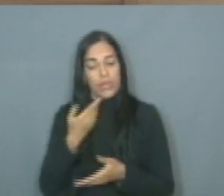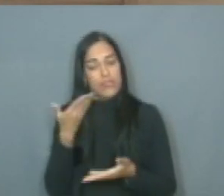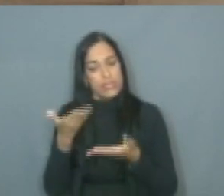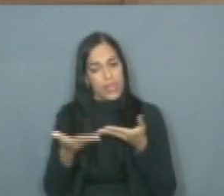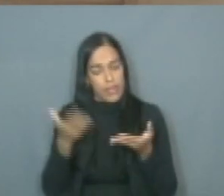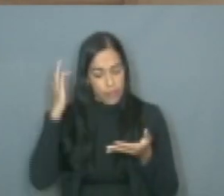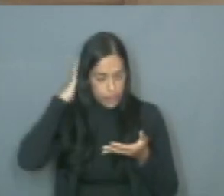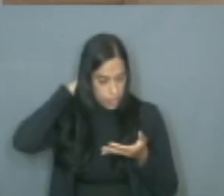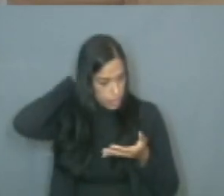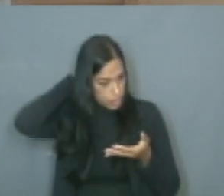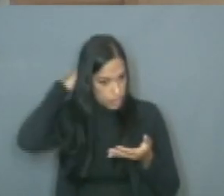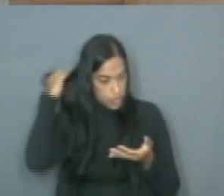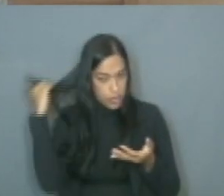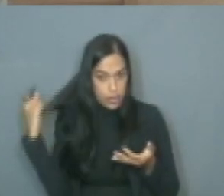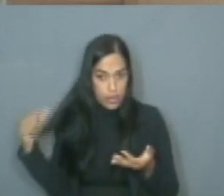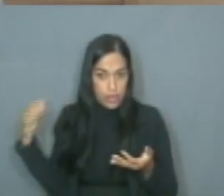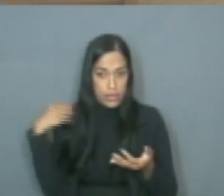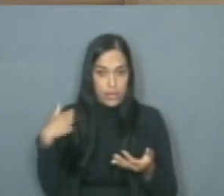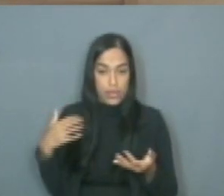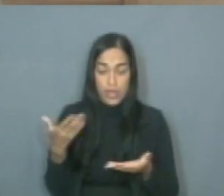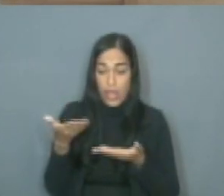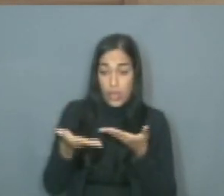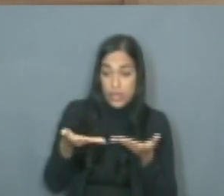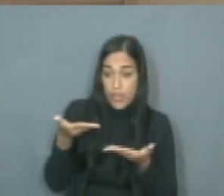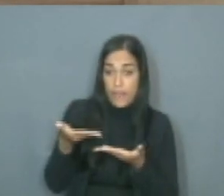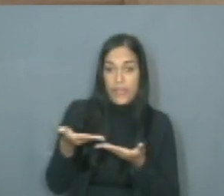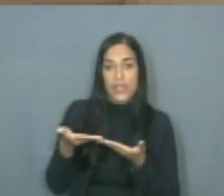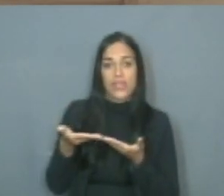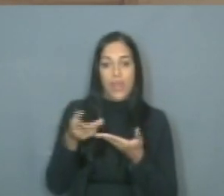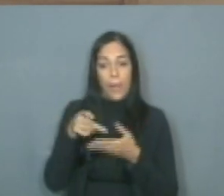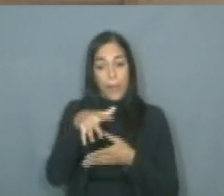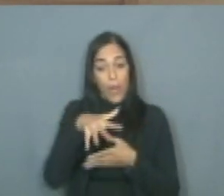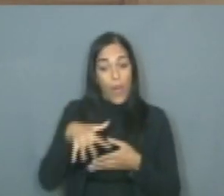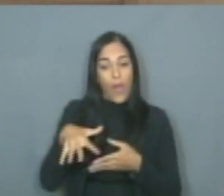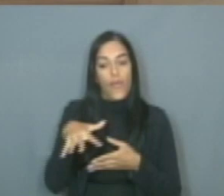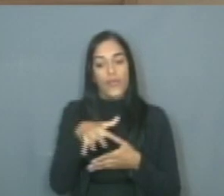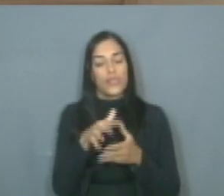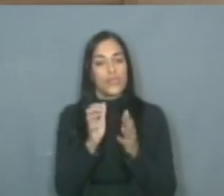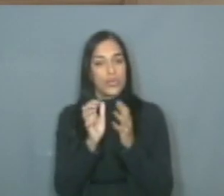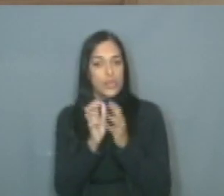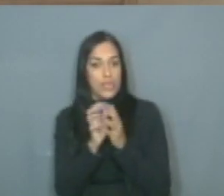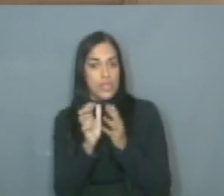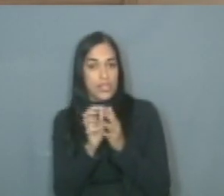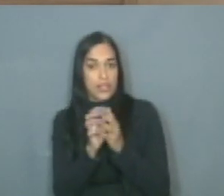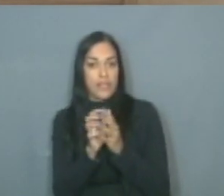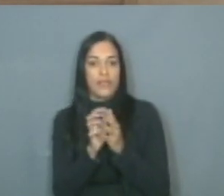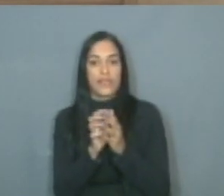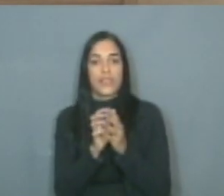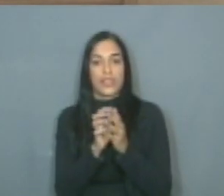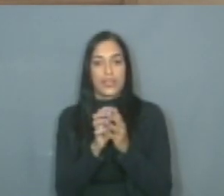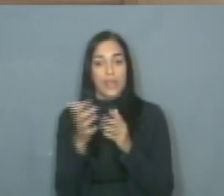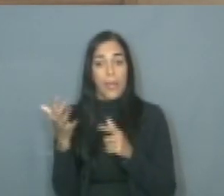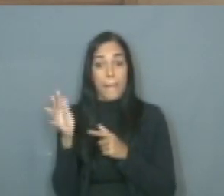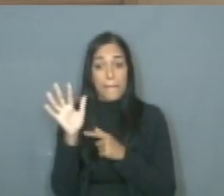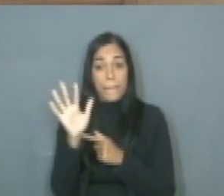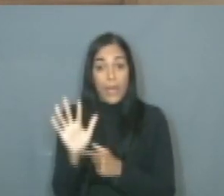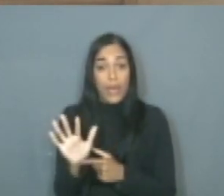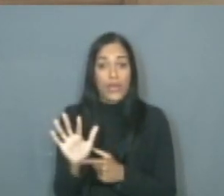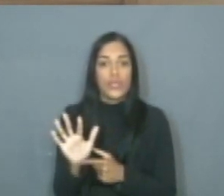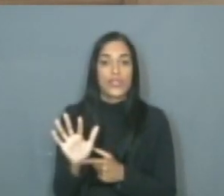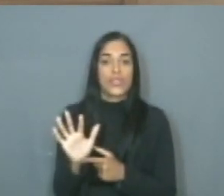serviço de qualidade ao povo da cidade do Recife, mostre inclusive de